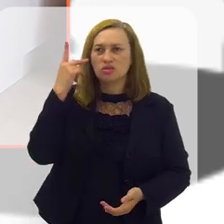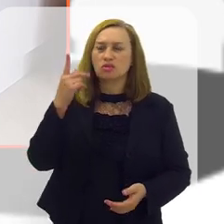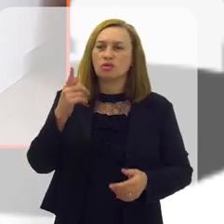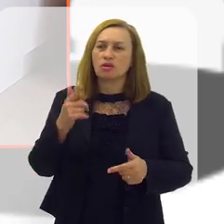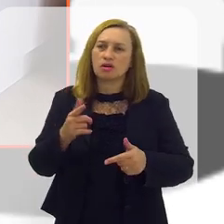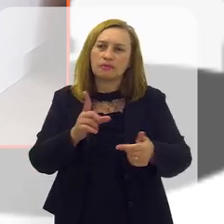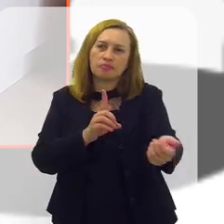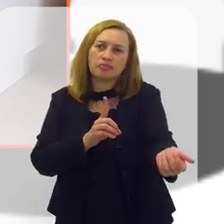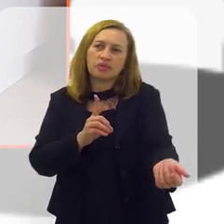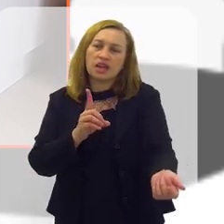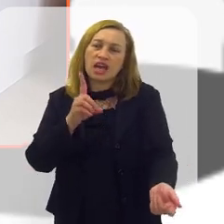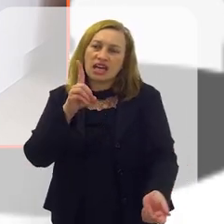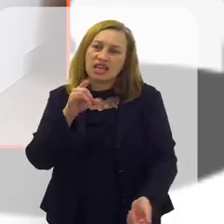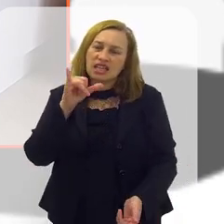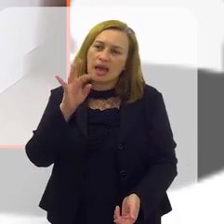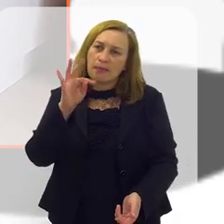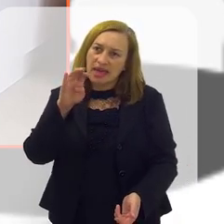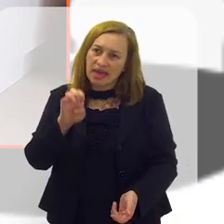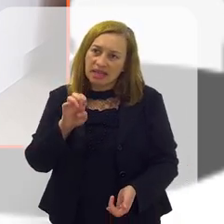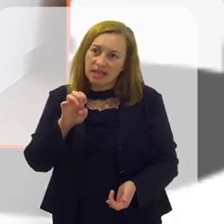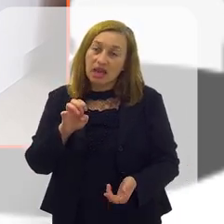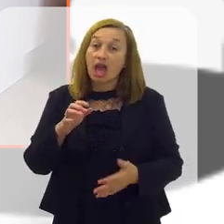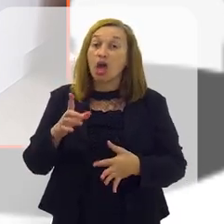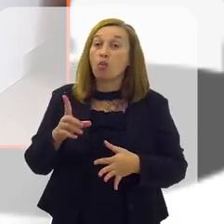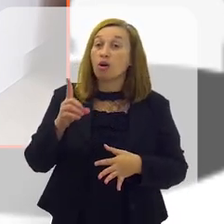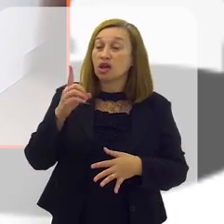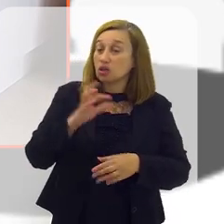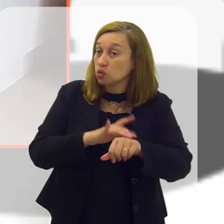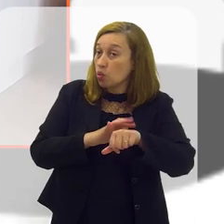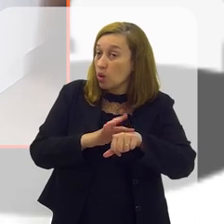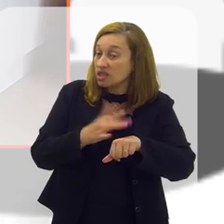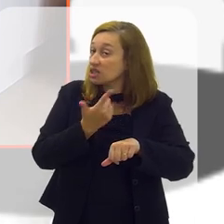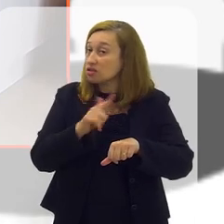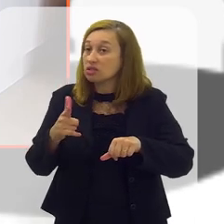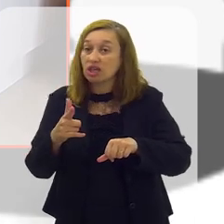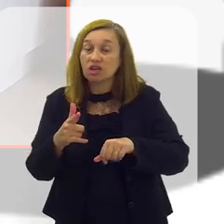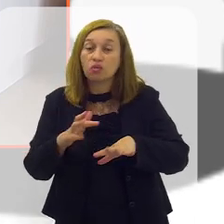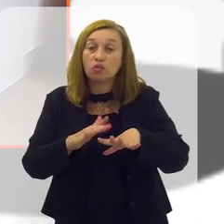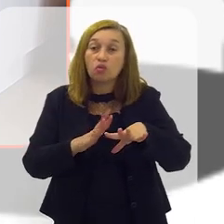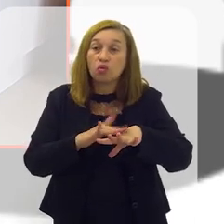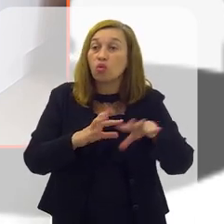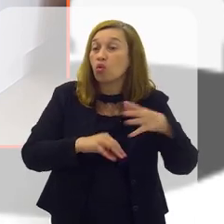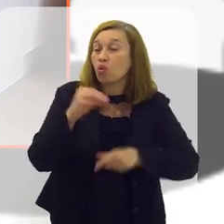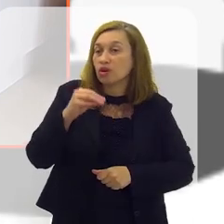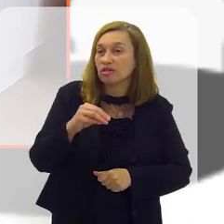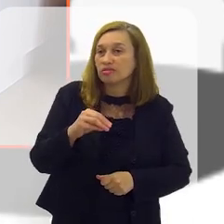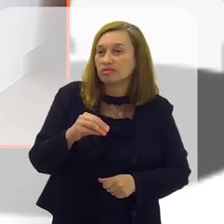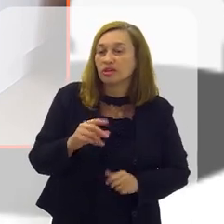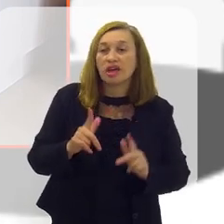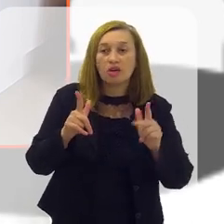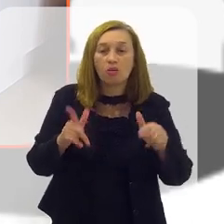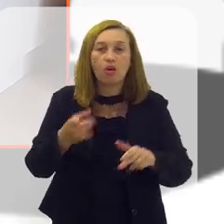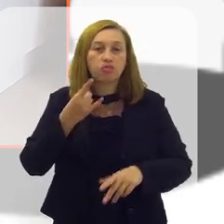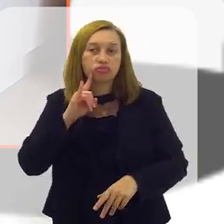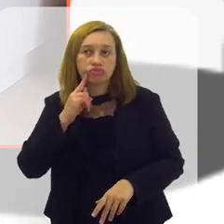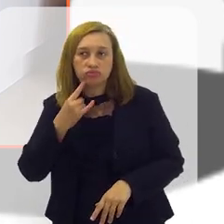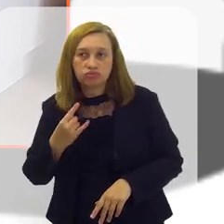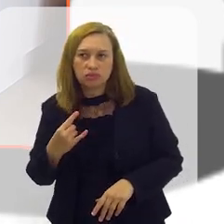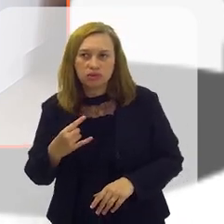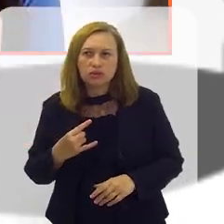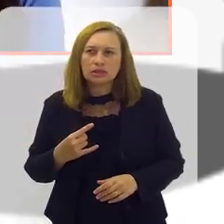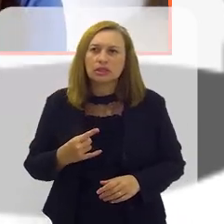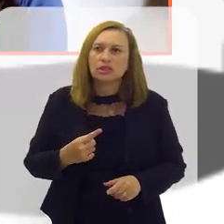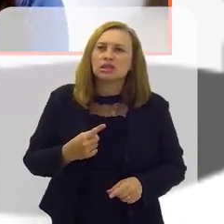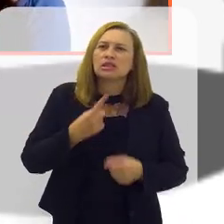diabetes. É uma doença progressiva, incurável e fatal, assim como o alcoolismo.